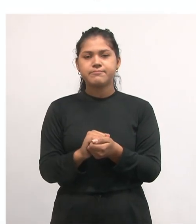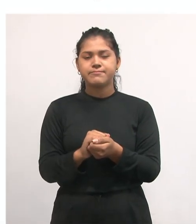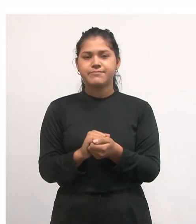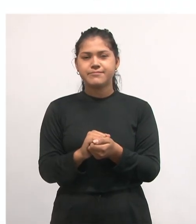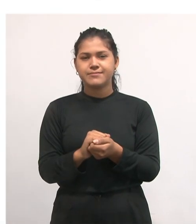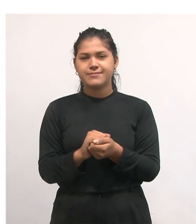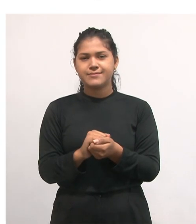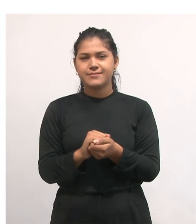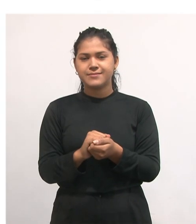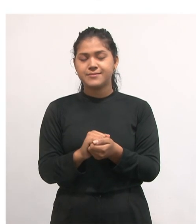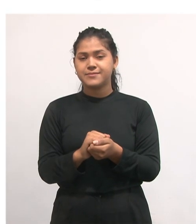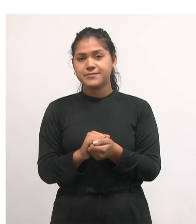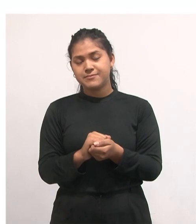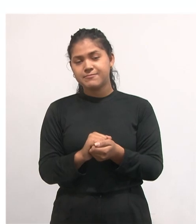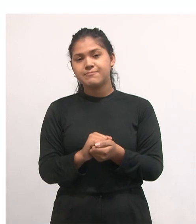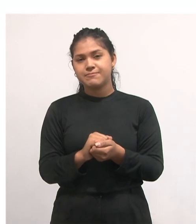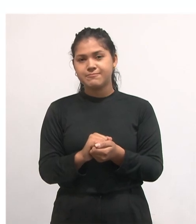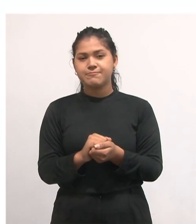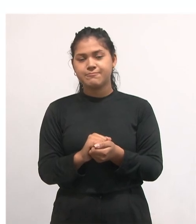aula? Então,